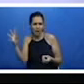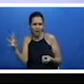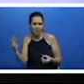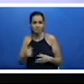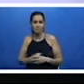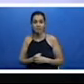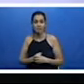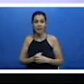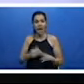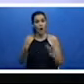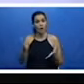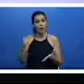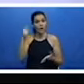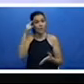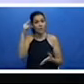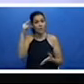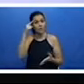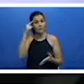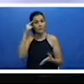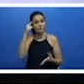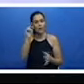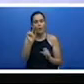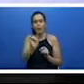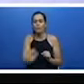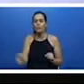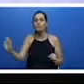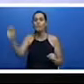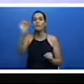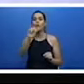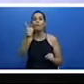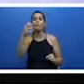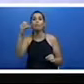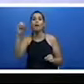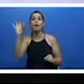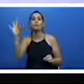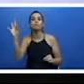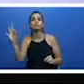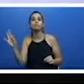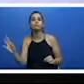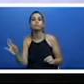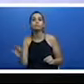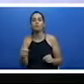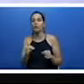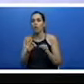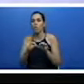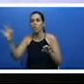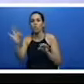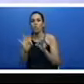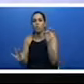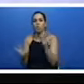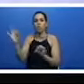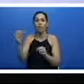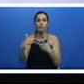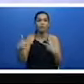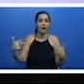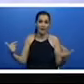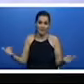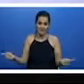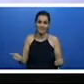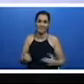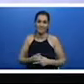uma circunferência com 10 pontos nela. Imagina o tanto de corda que não vai dar isso aí.